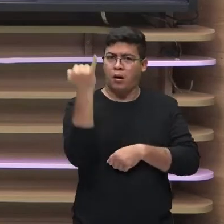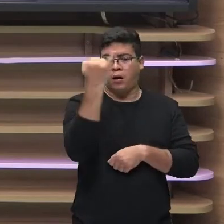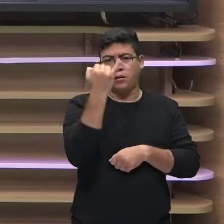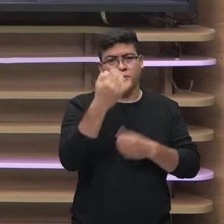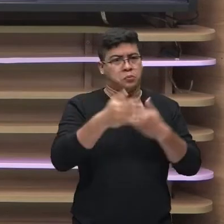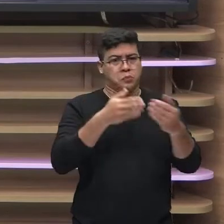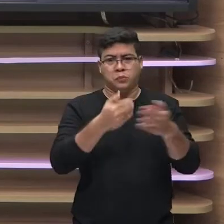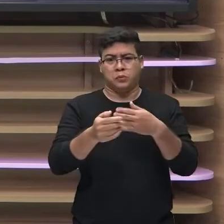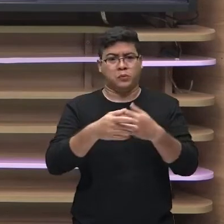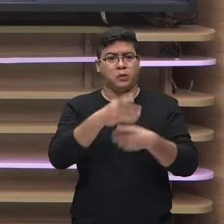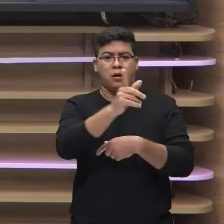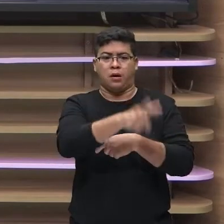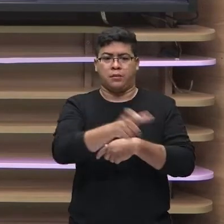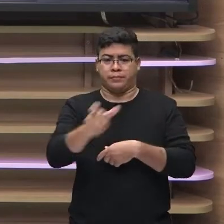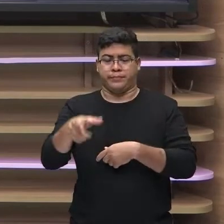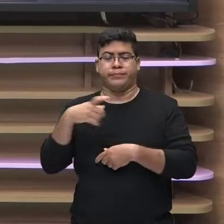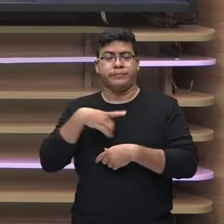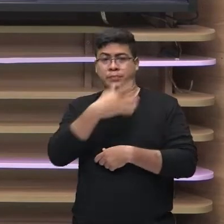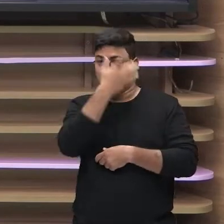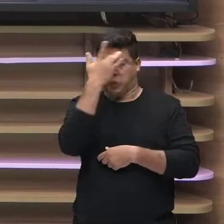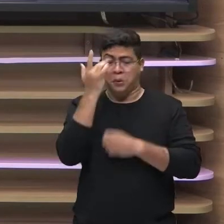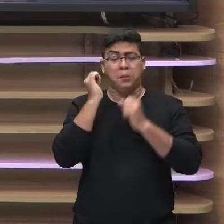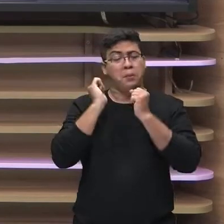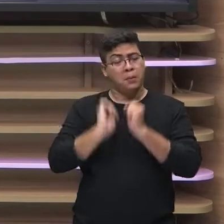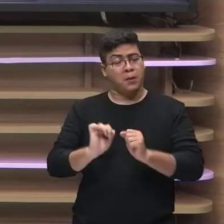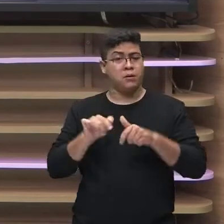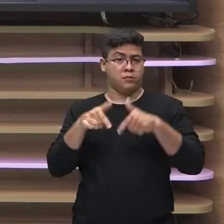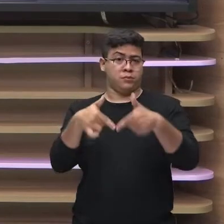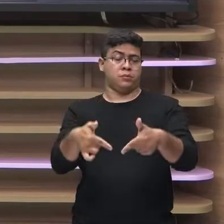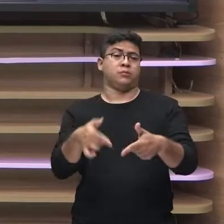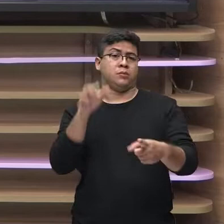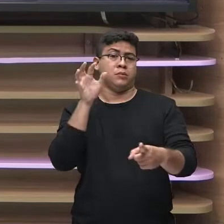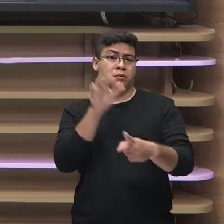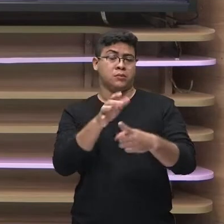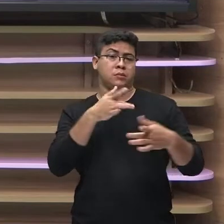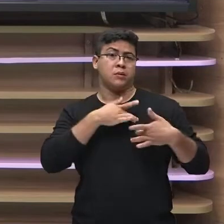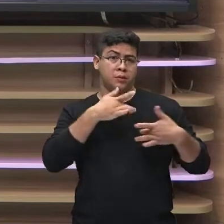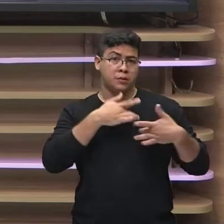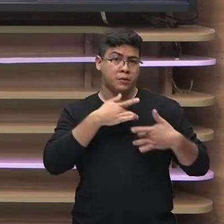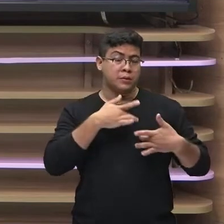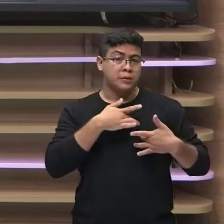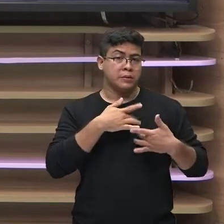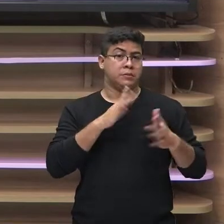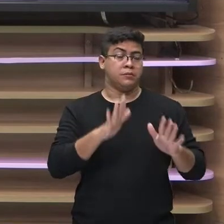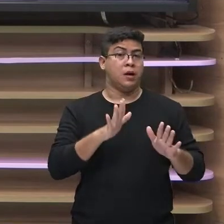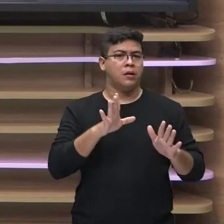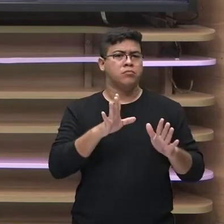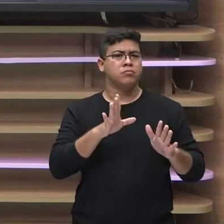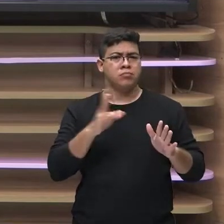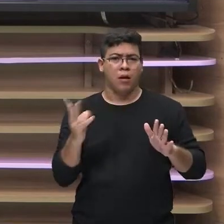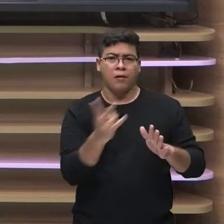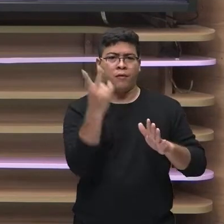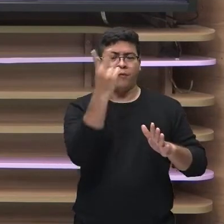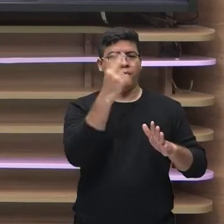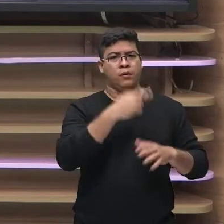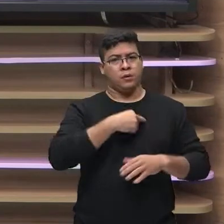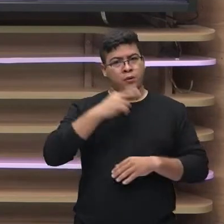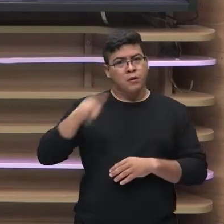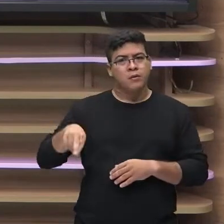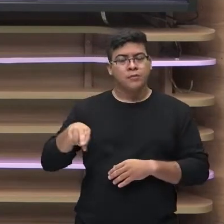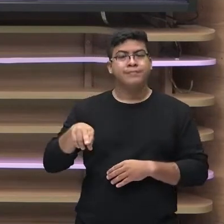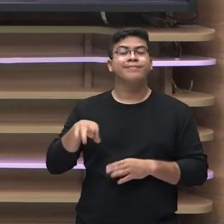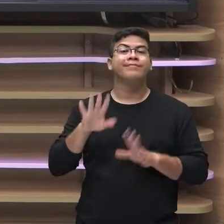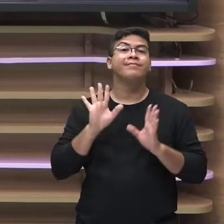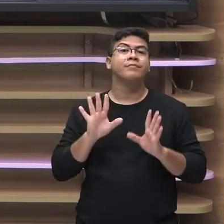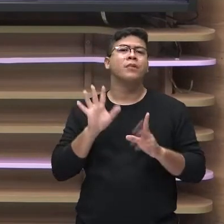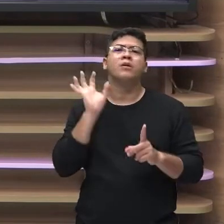para uma boa conduta ética, a tua comunidade religiosa está te colocando como um valor religioso. E aí isso está influenciando o